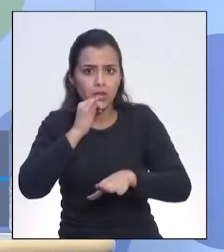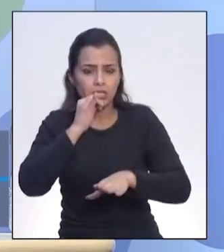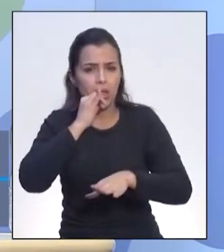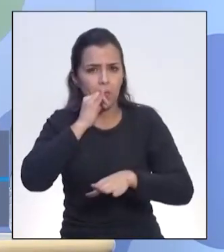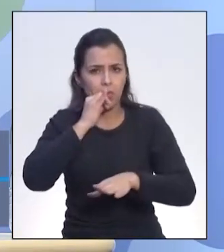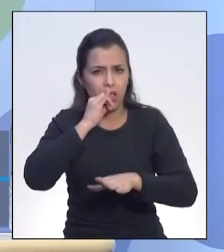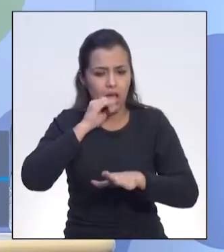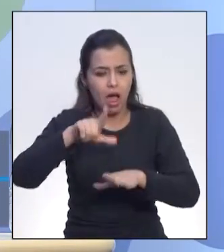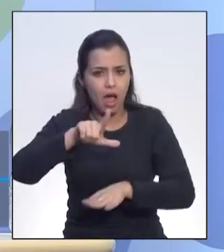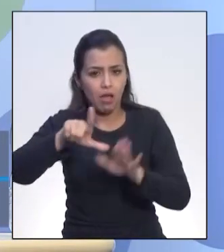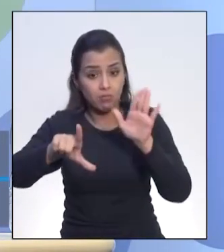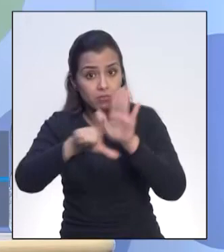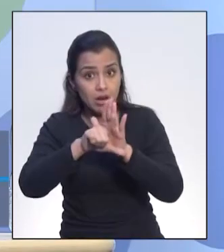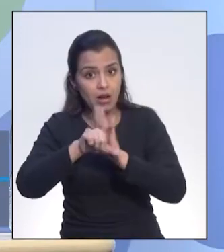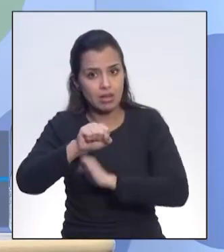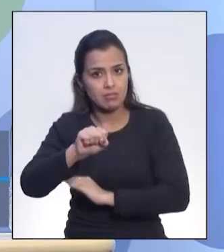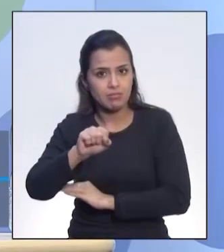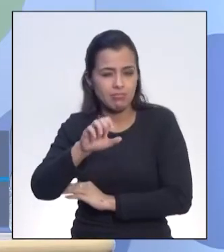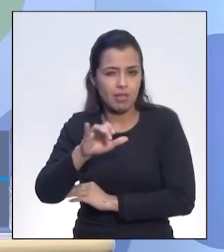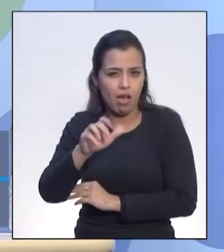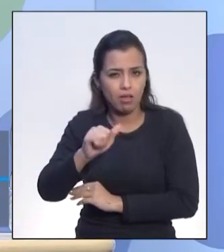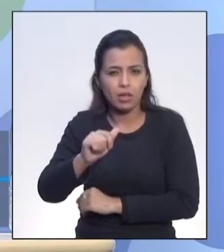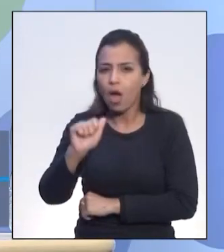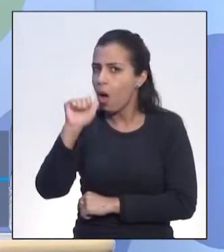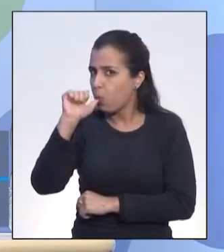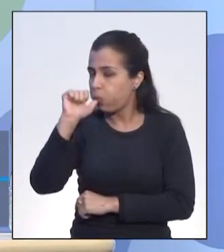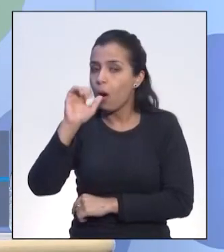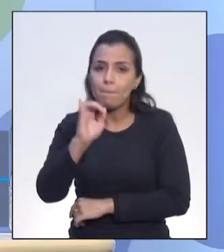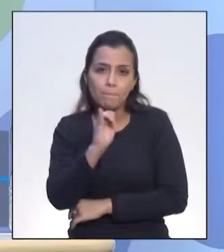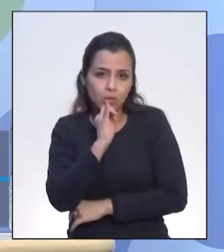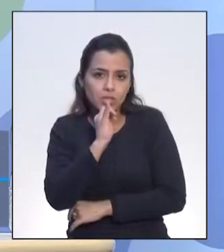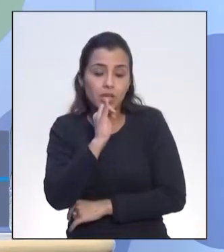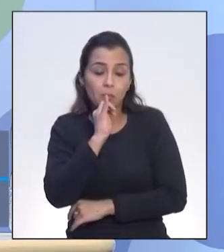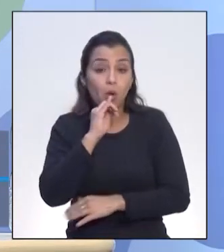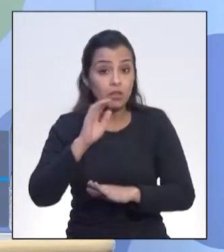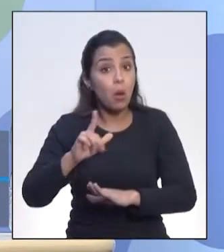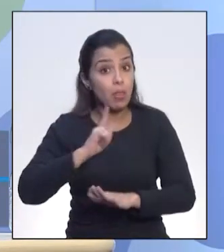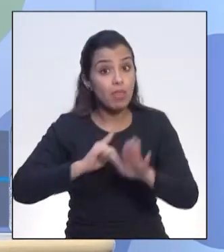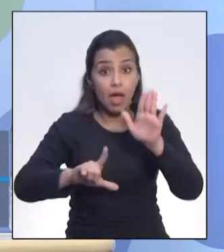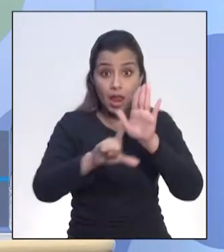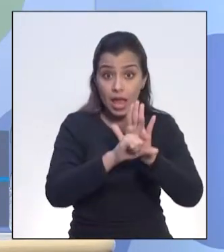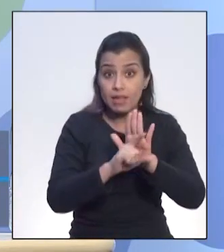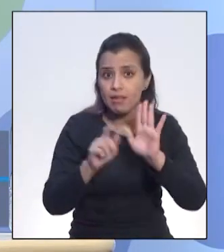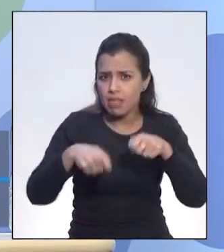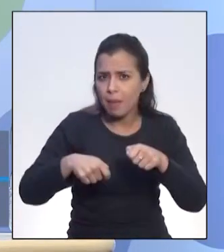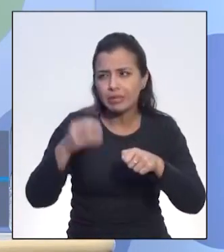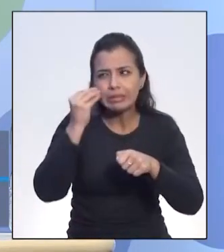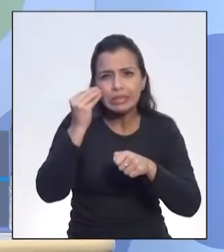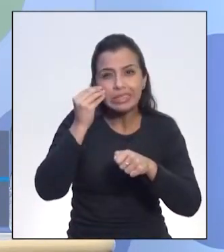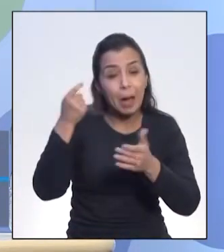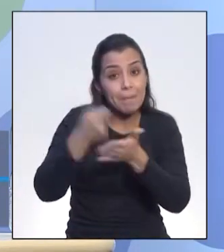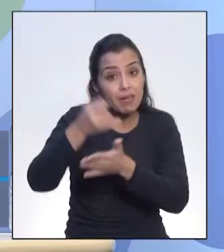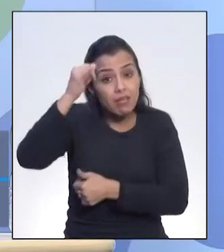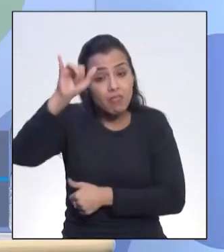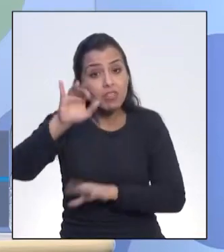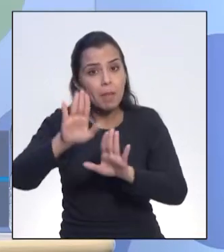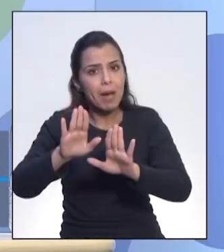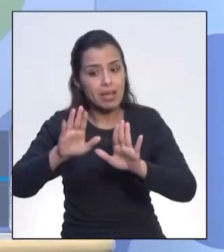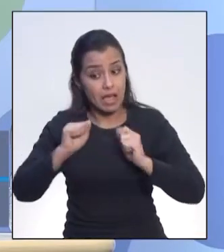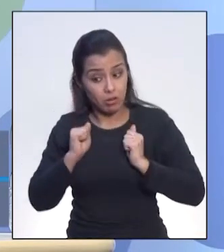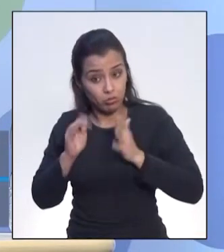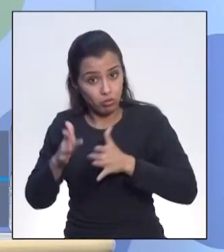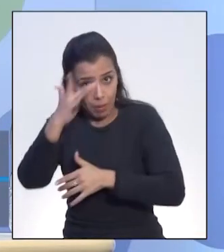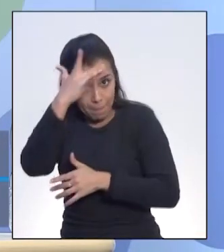nunca ninguém mais dirigiu sob efeito de bebida. Né? Existe uma lei que você pode recorrer, mas isso não significa que a ação das pessoas